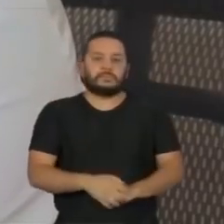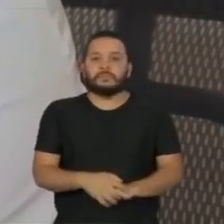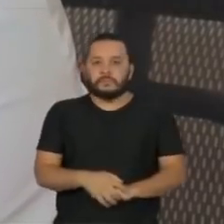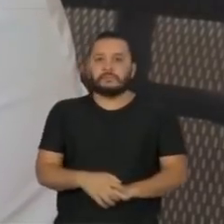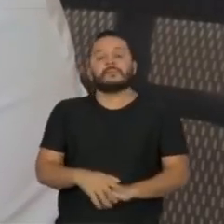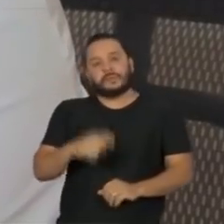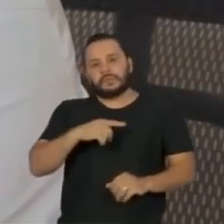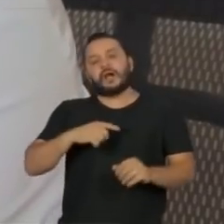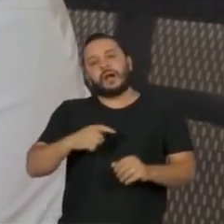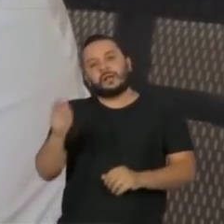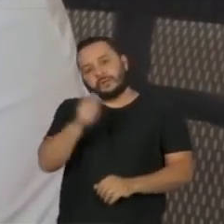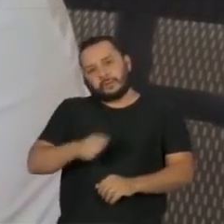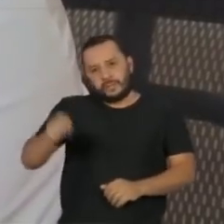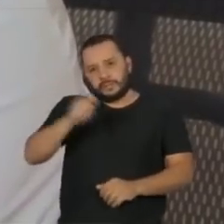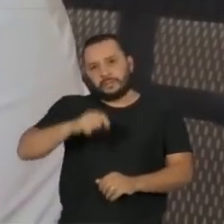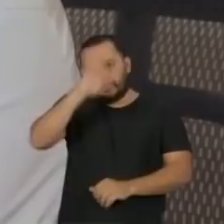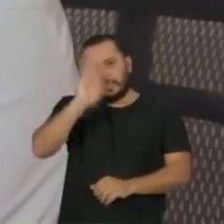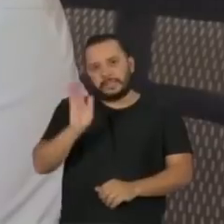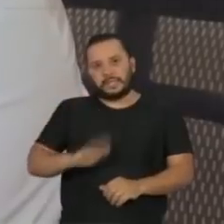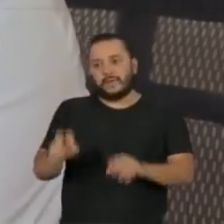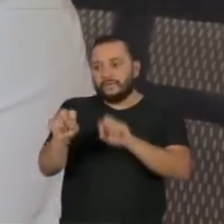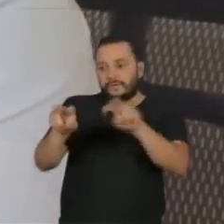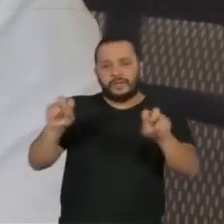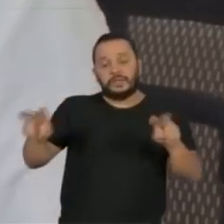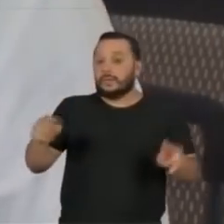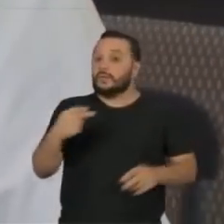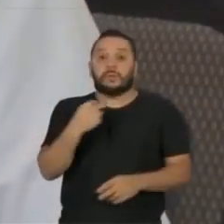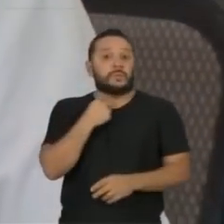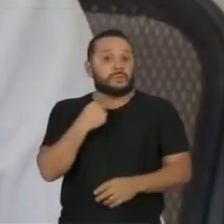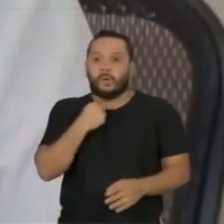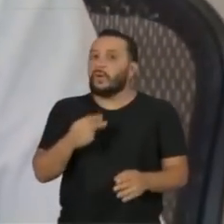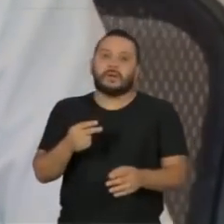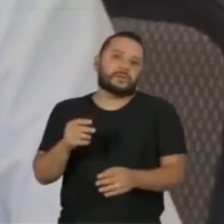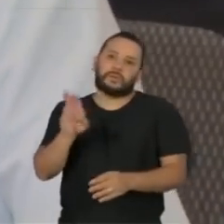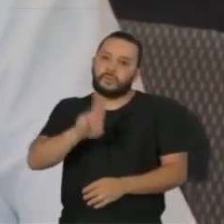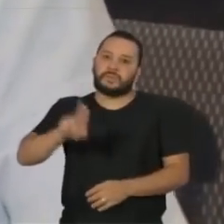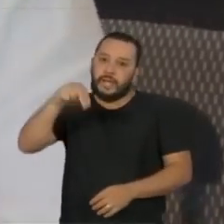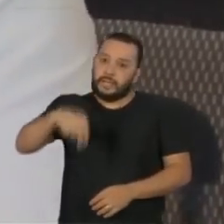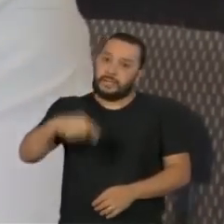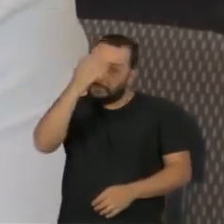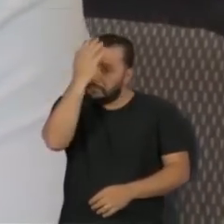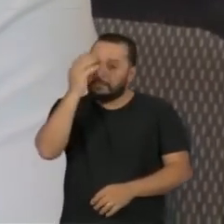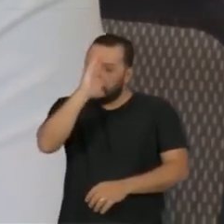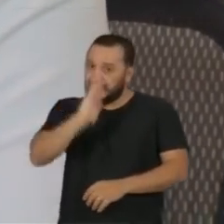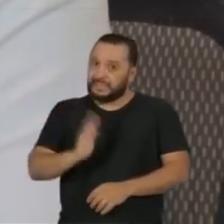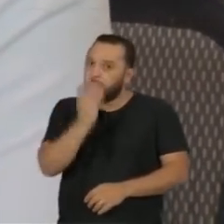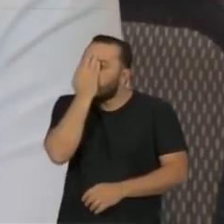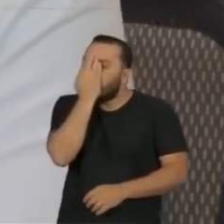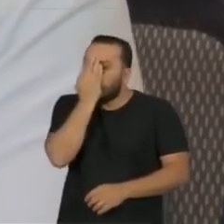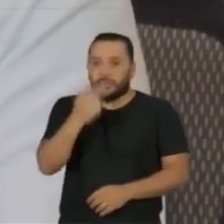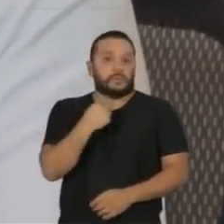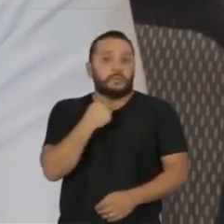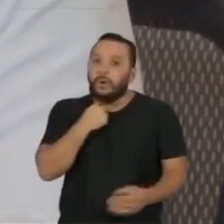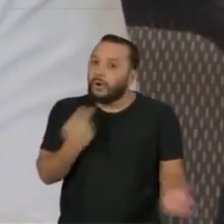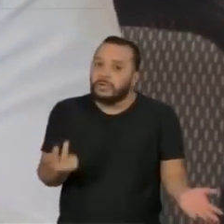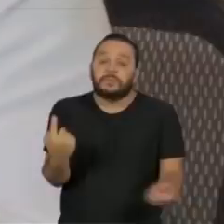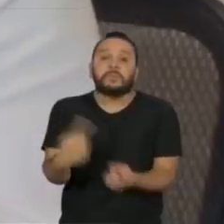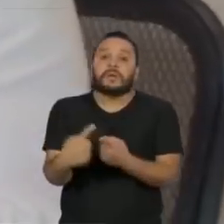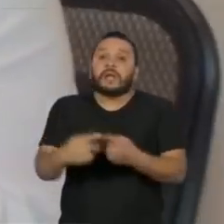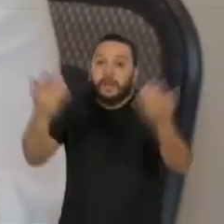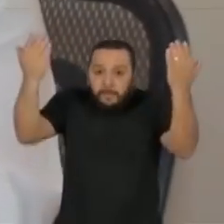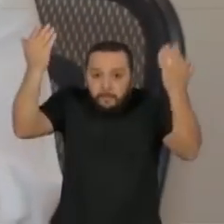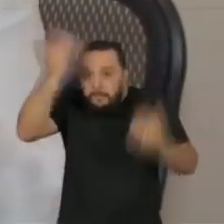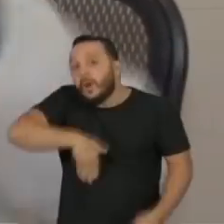de Infectologia não recomenda o uso de máscaras no Brasil, porque o país ainda não registrou nenhum caso comprovado